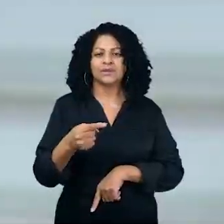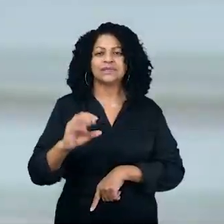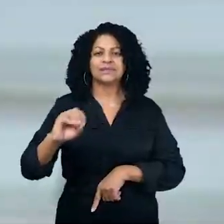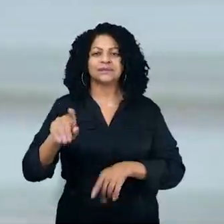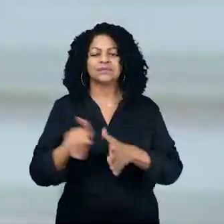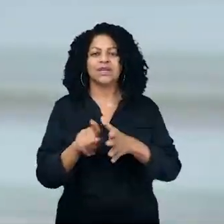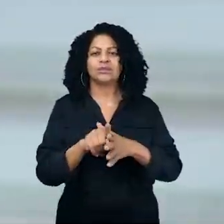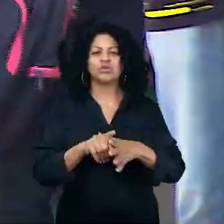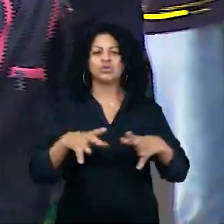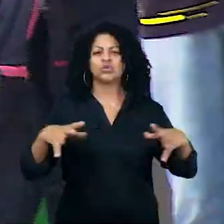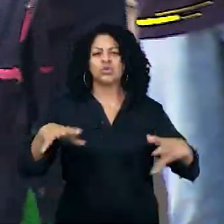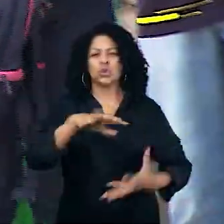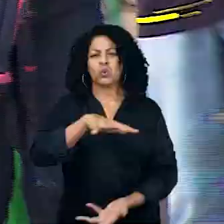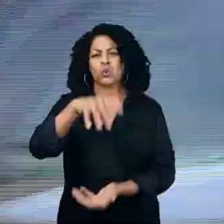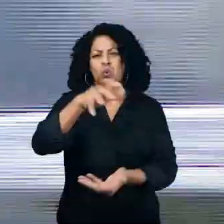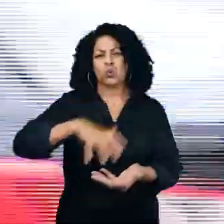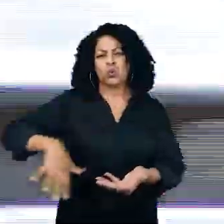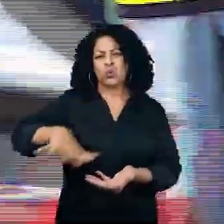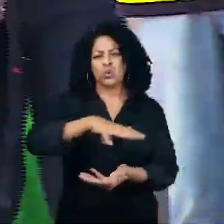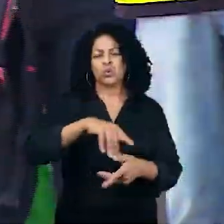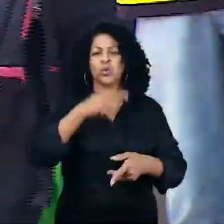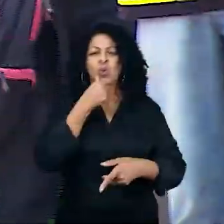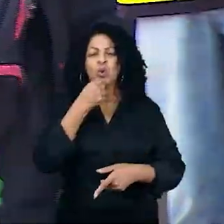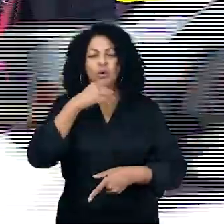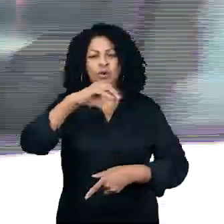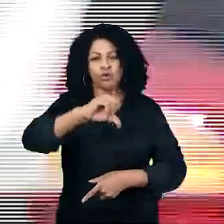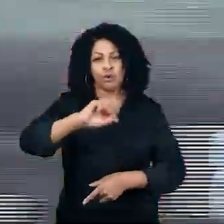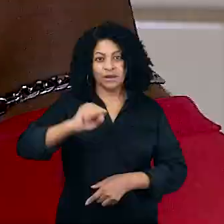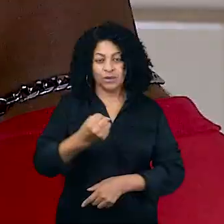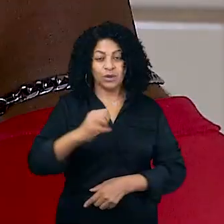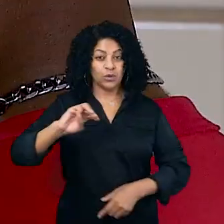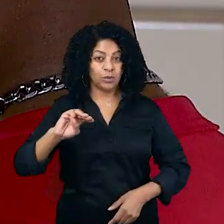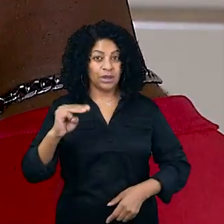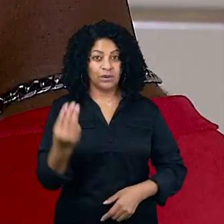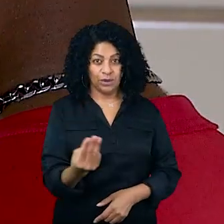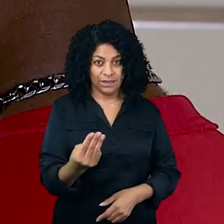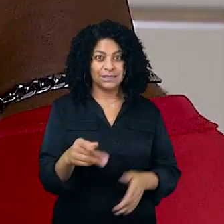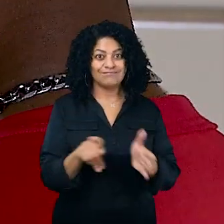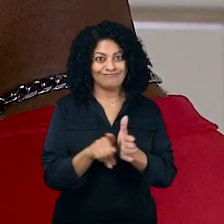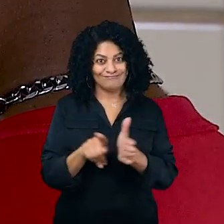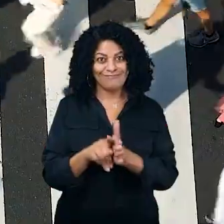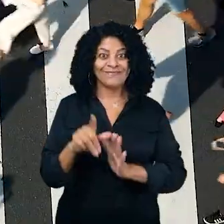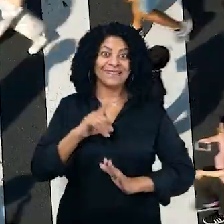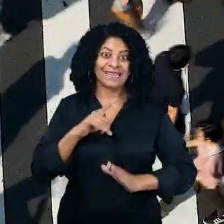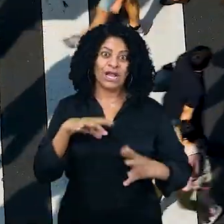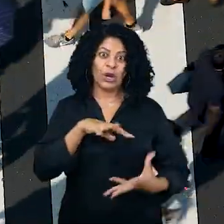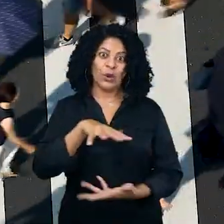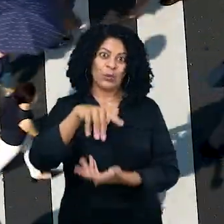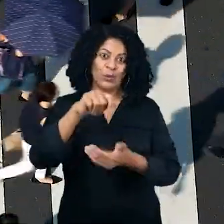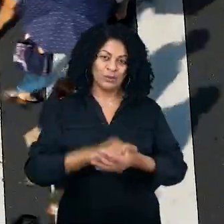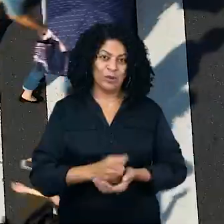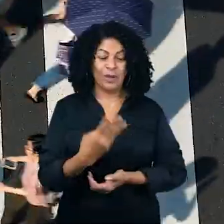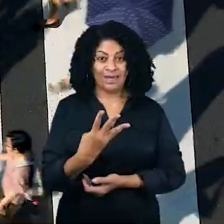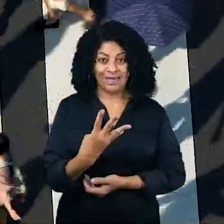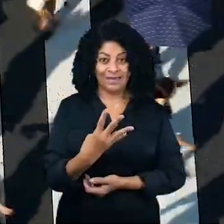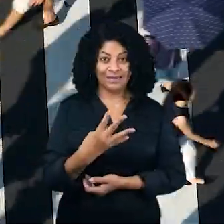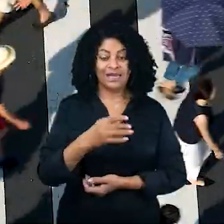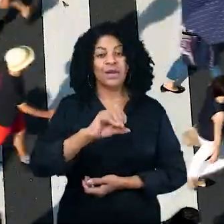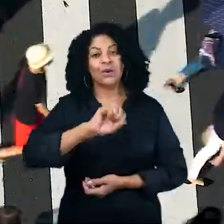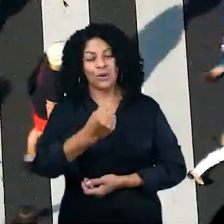51,5% da população. Já os homens representam 98 milhões e meio de habitantes, ou seja,